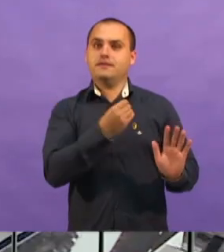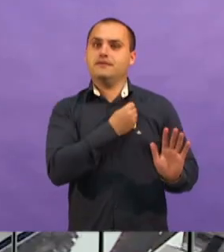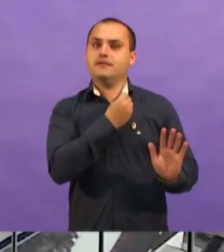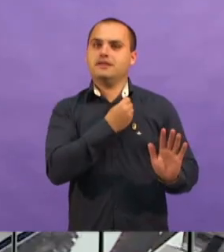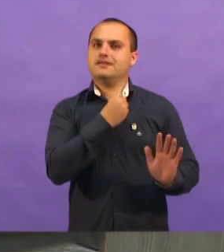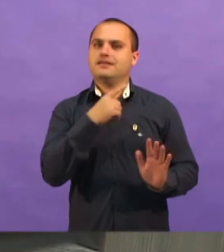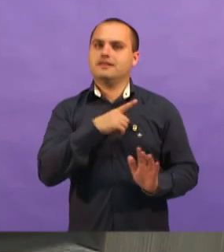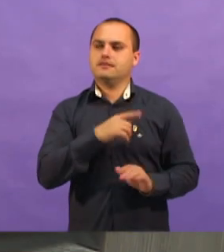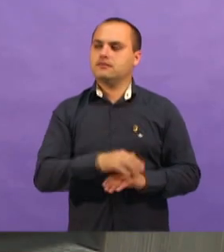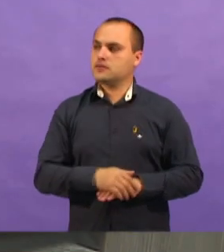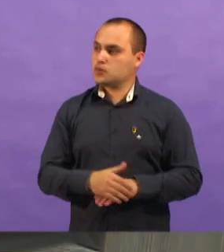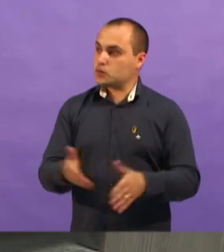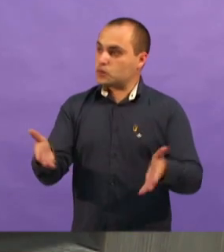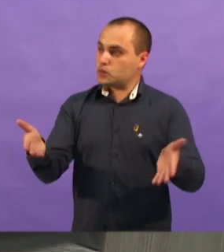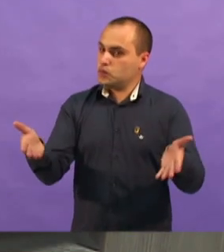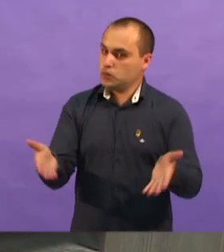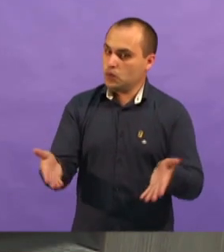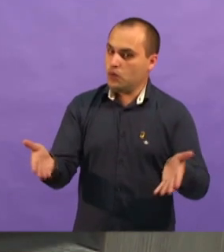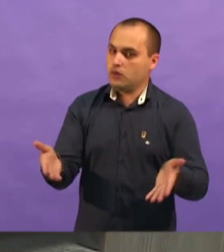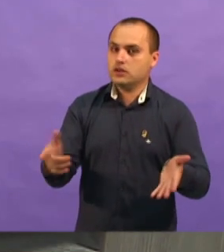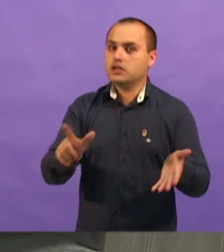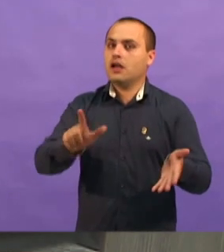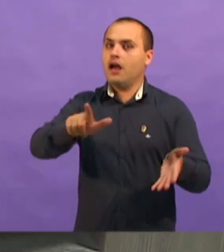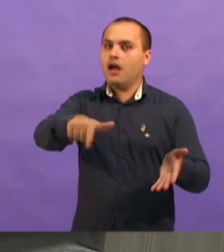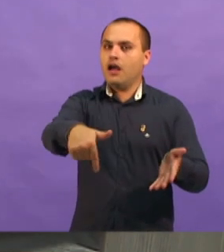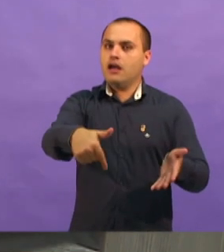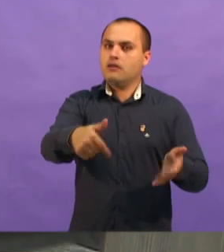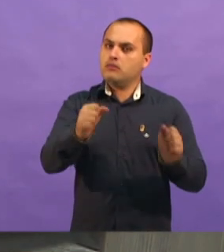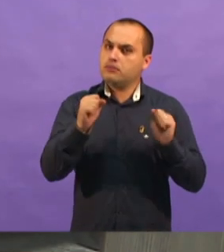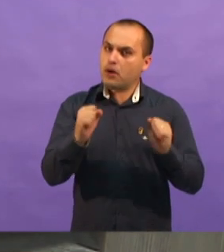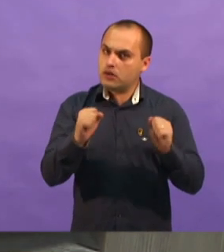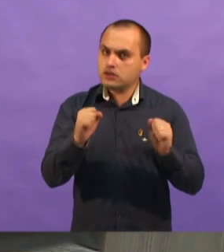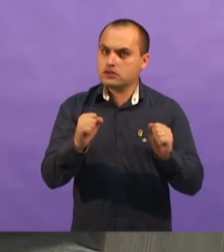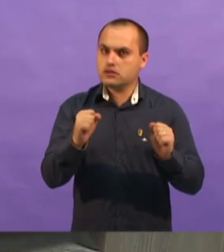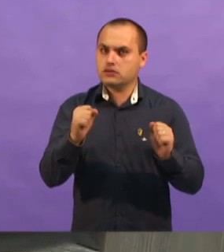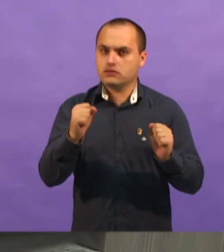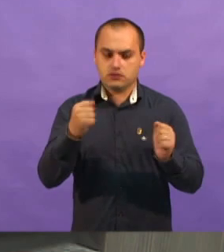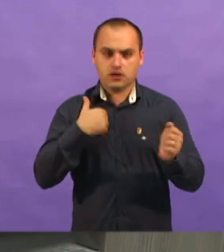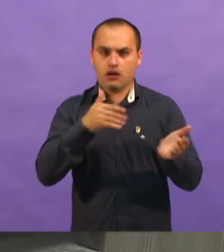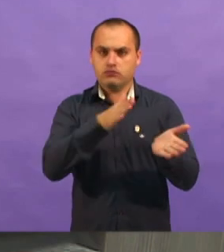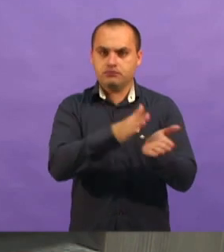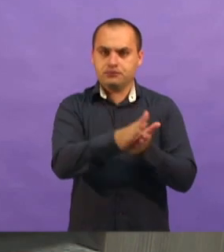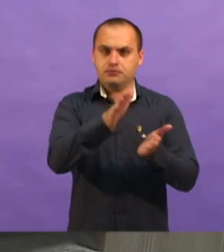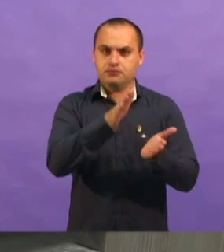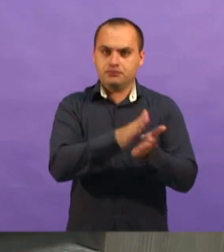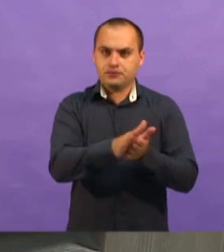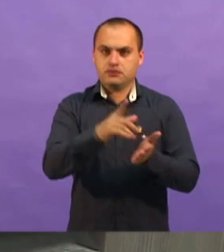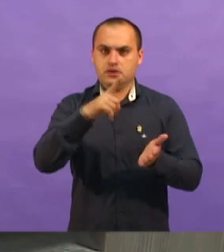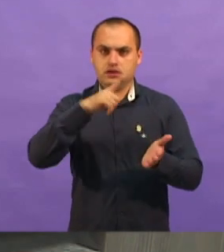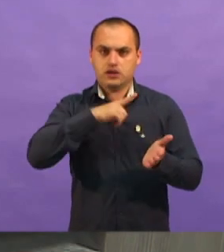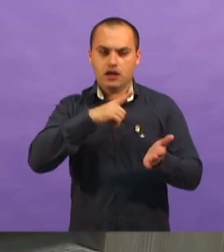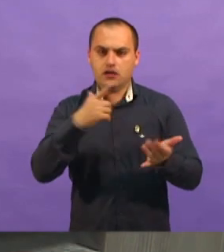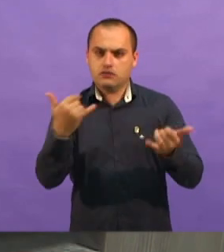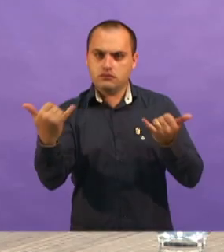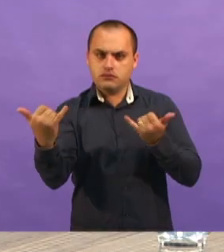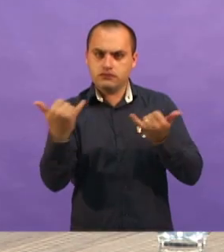ser considerado uma publicação com um valor circunscrito,